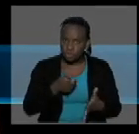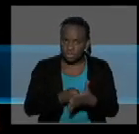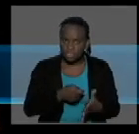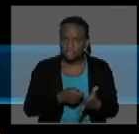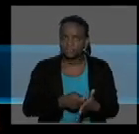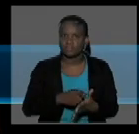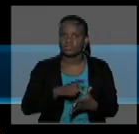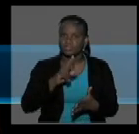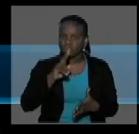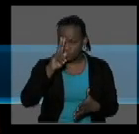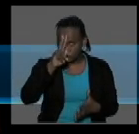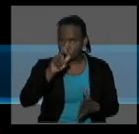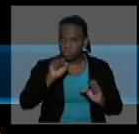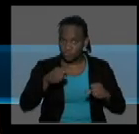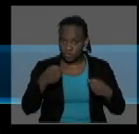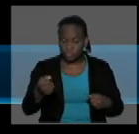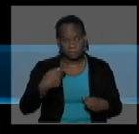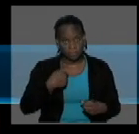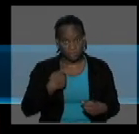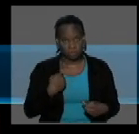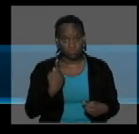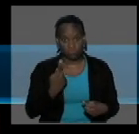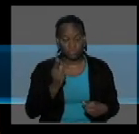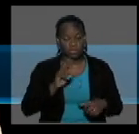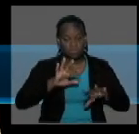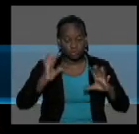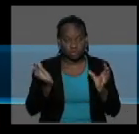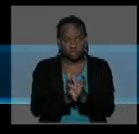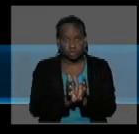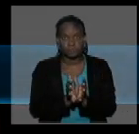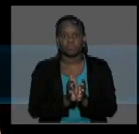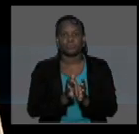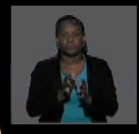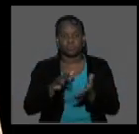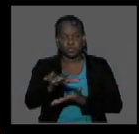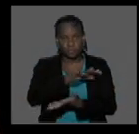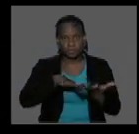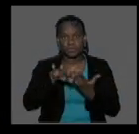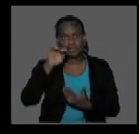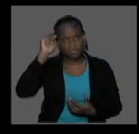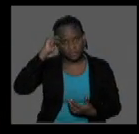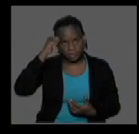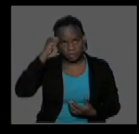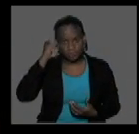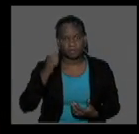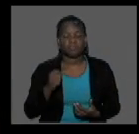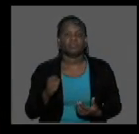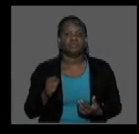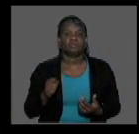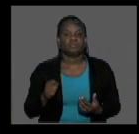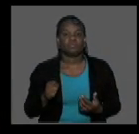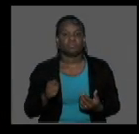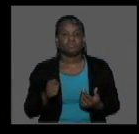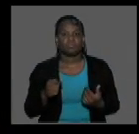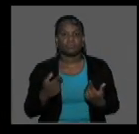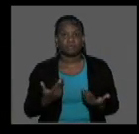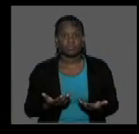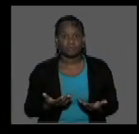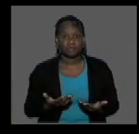luta, né, não só minha, como de um conjunto do movimento negro